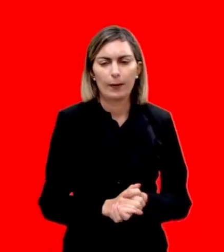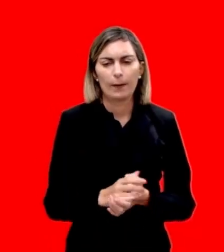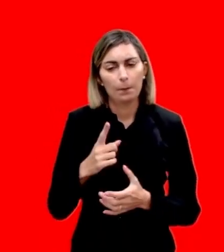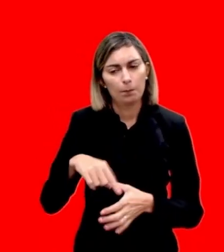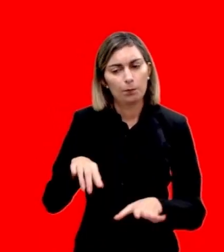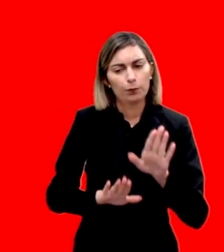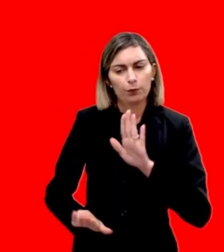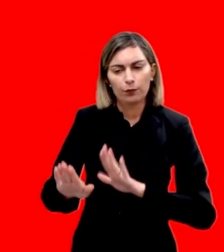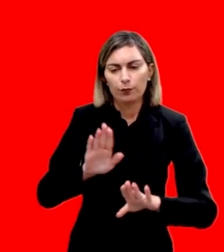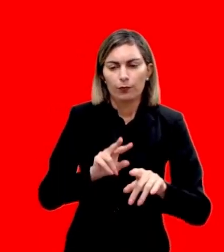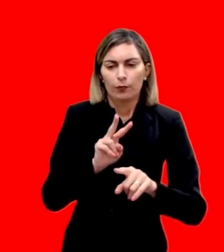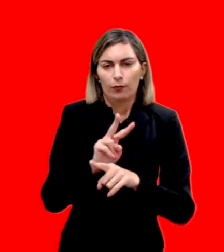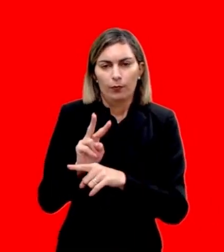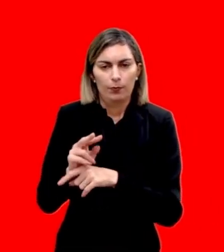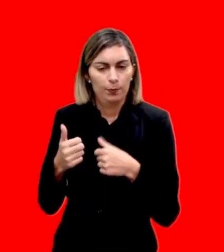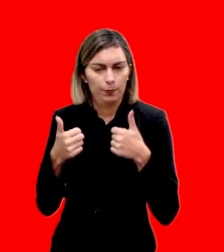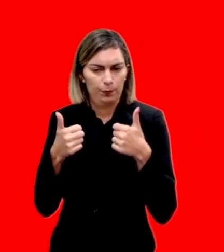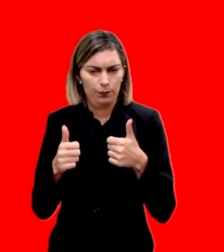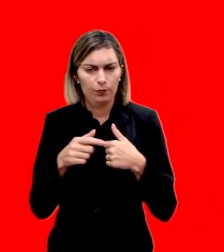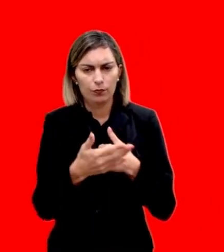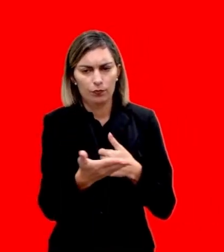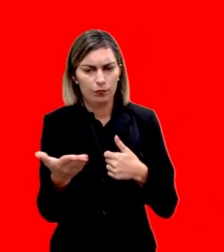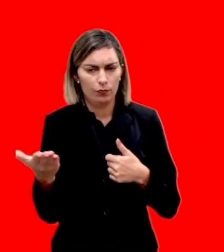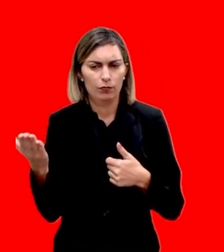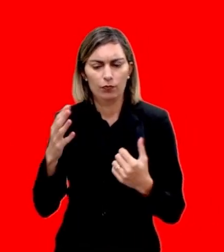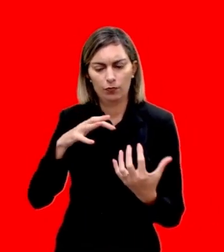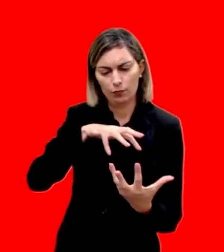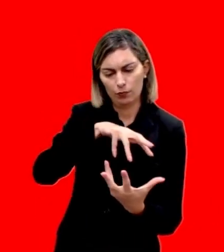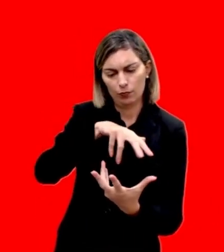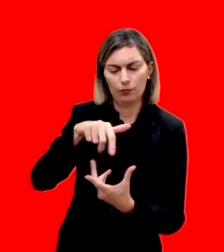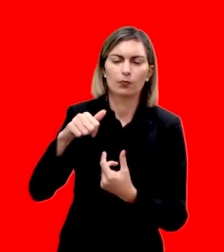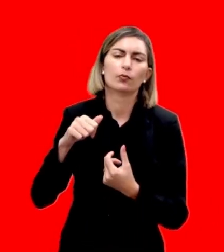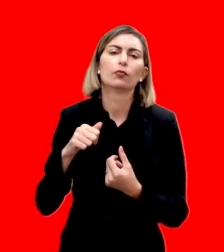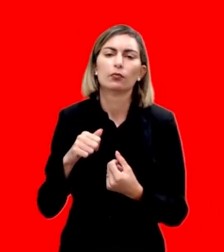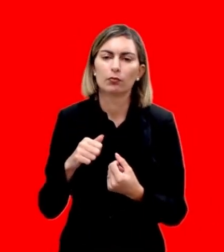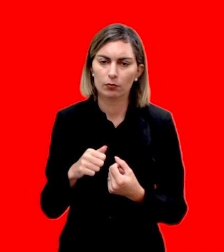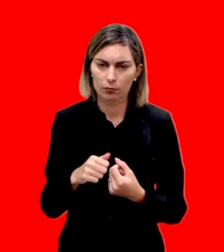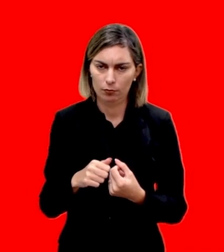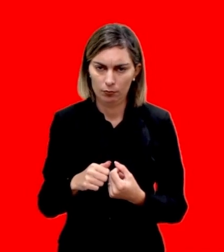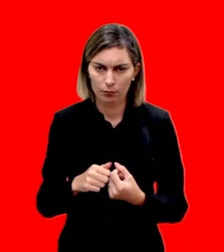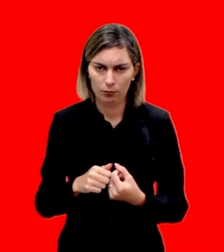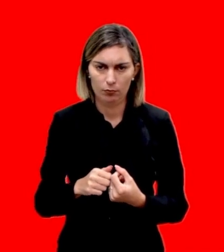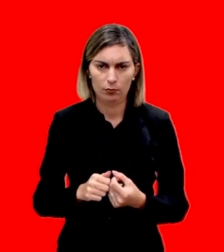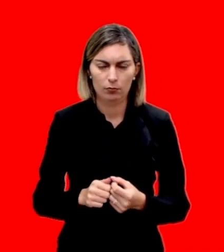Cuide bem de vosso planeta Terra.